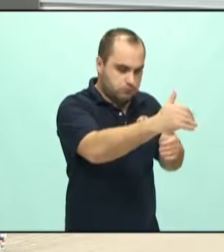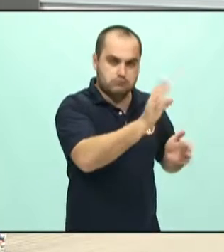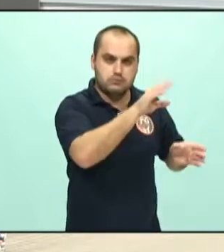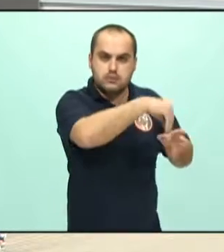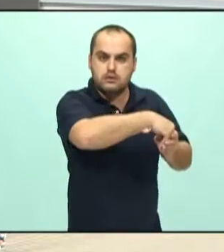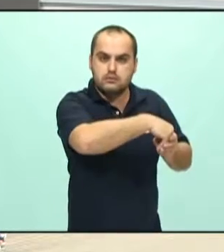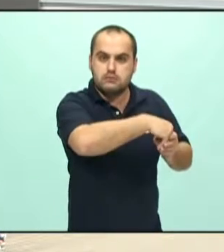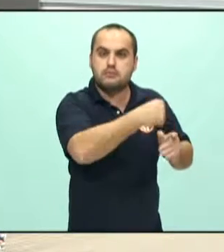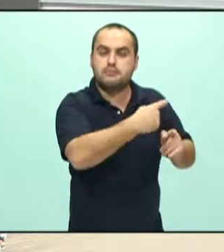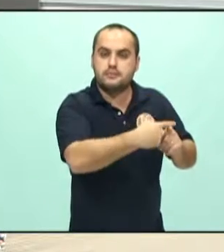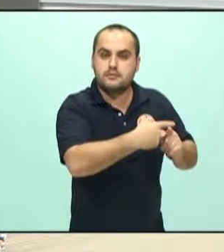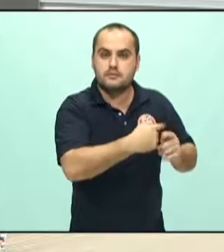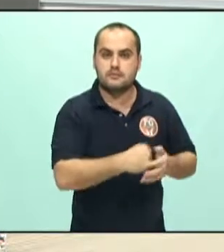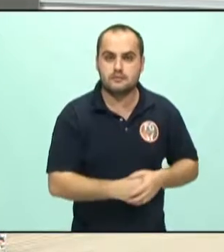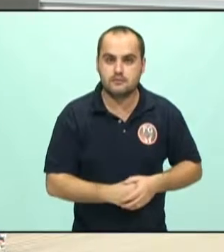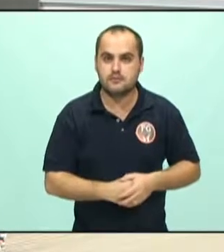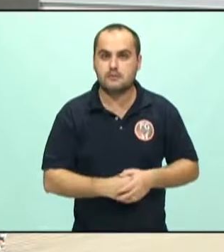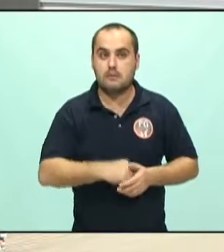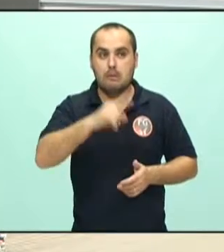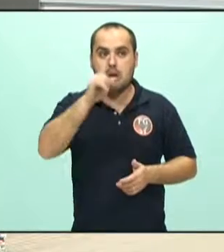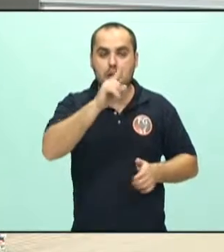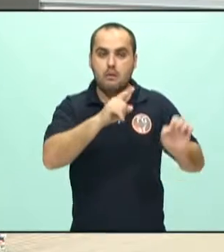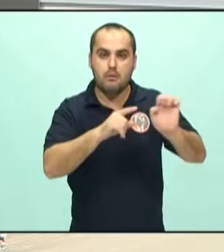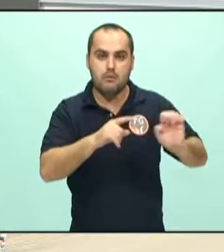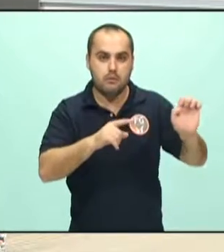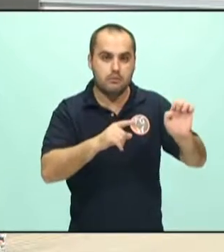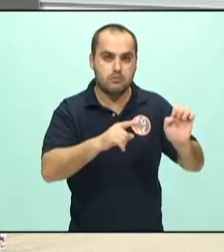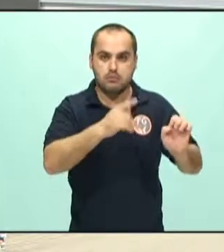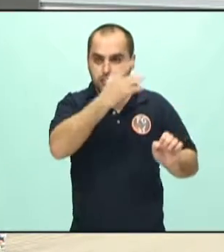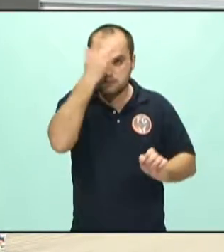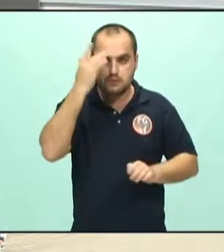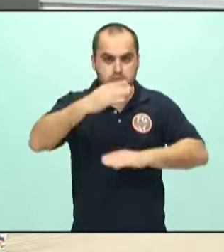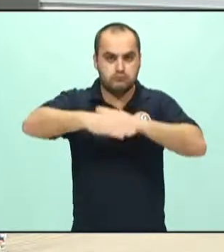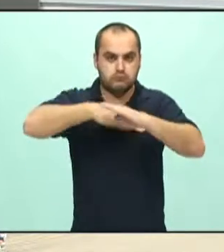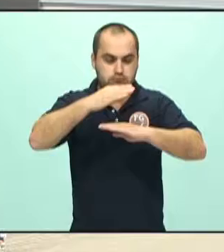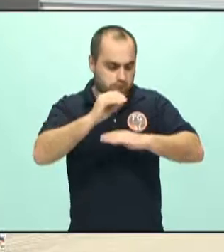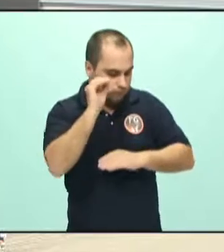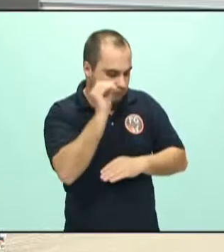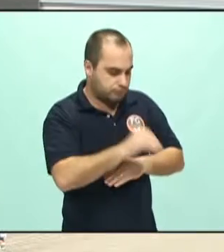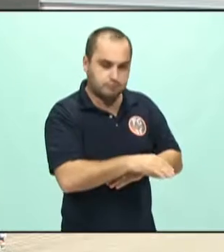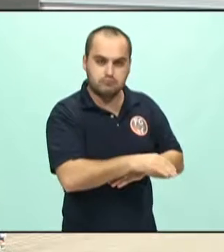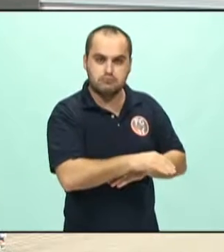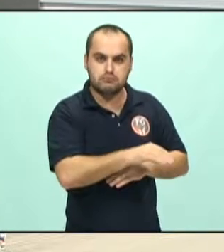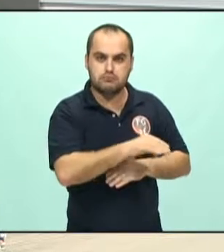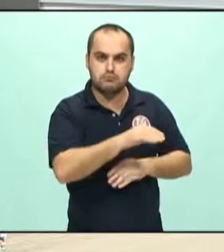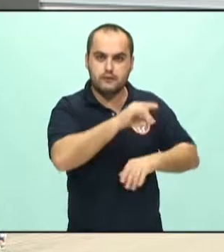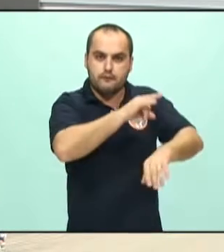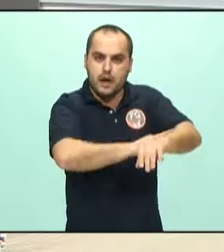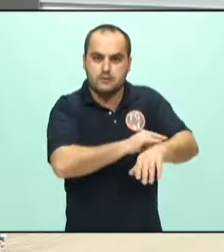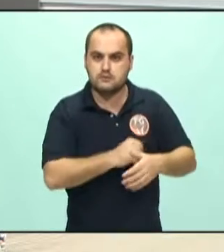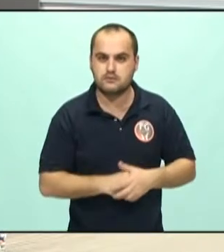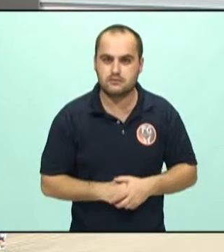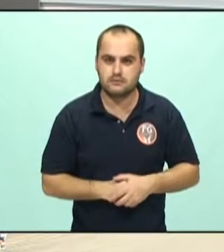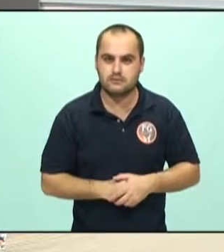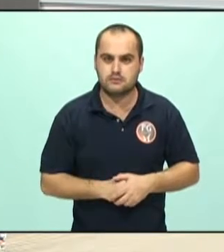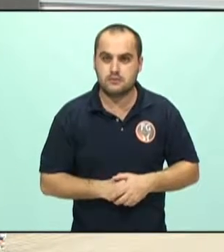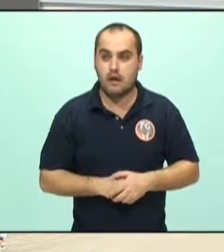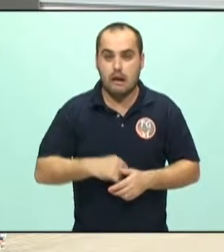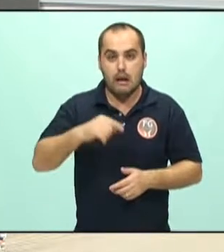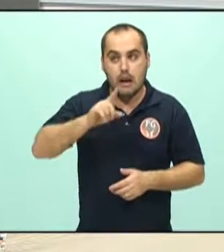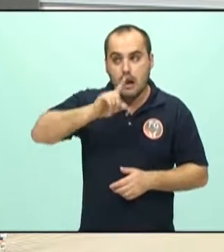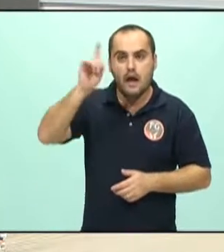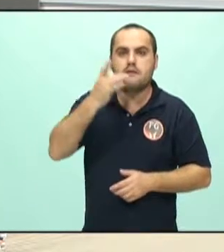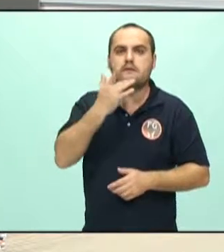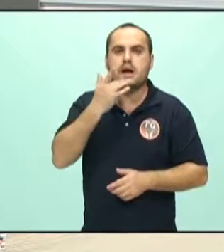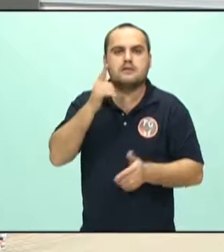porque o papel higiênico é diferente lá ele é de um material que se degrada muito fácil né ele é próprio para isso agora o nosso